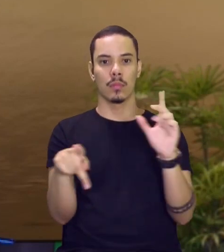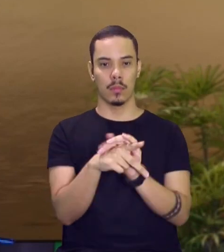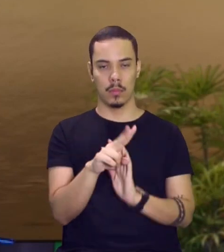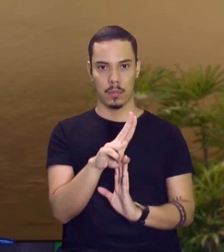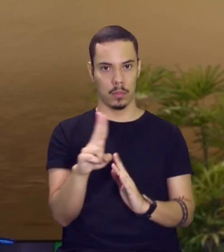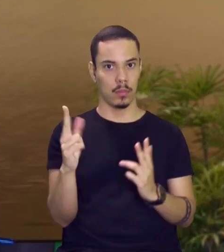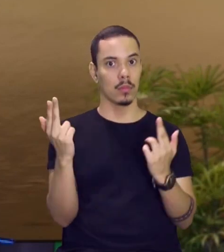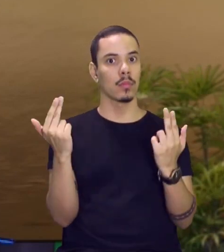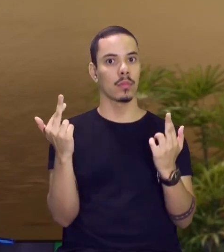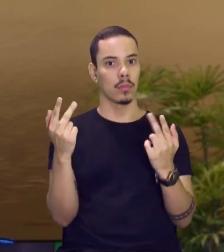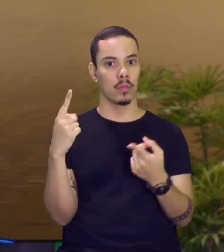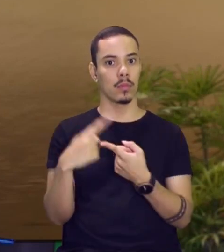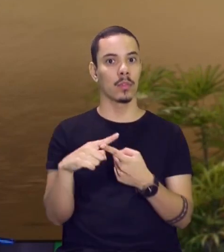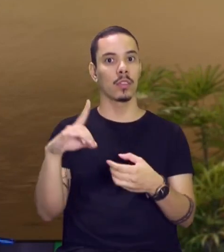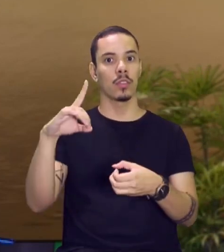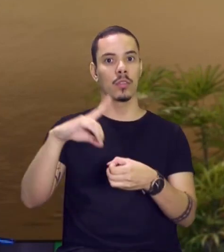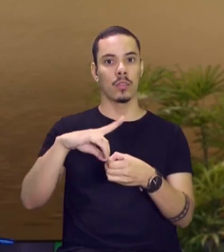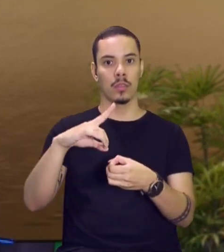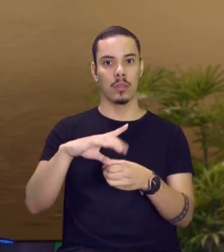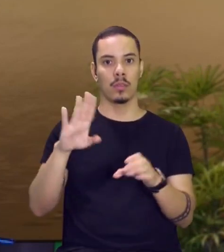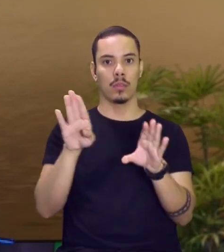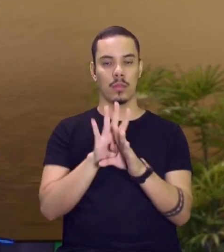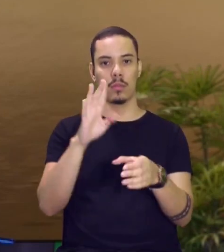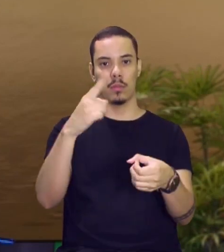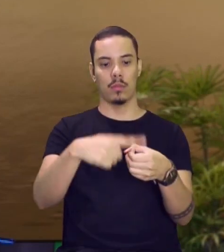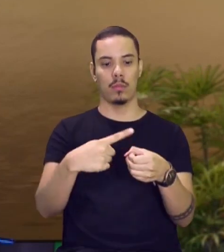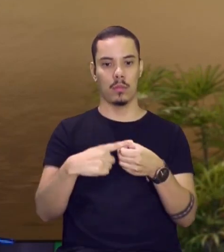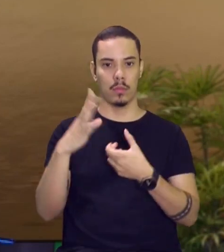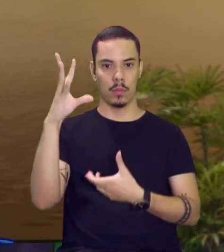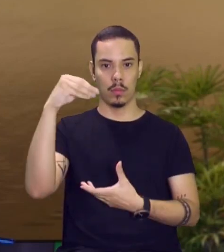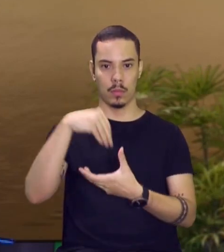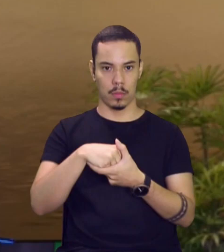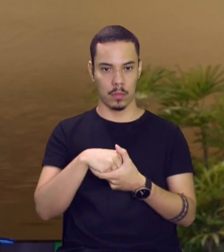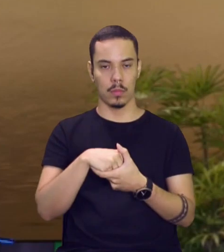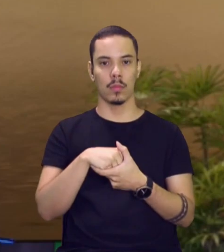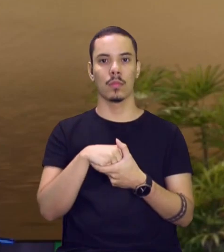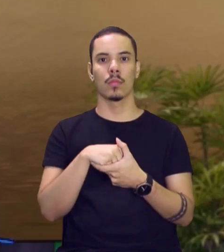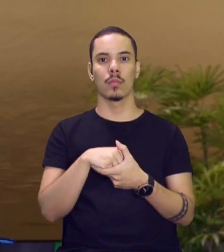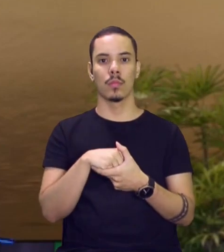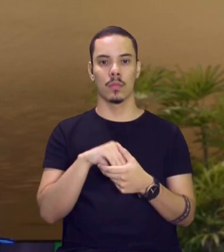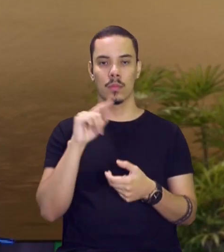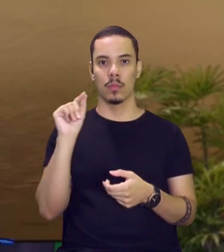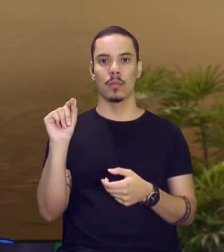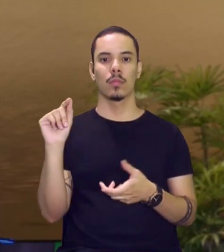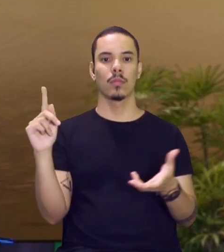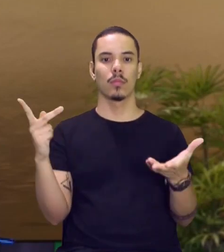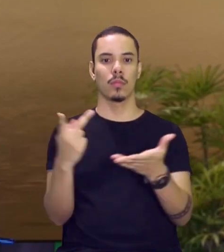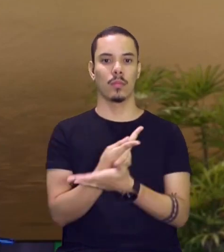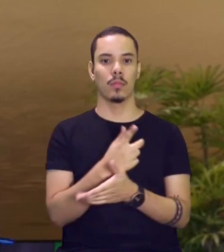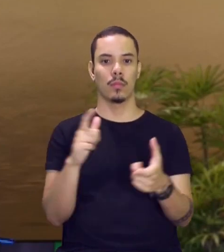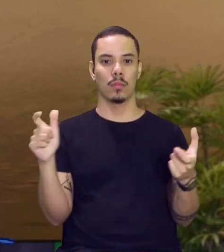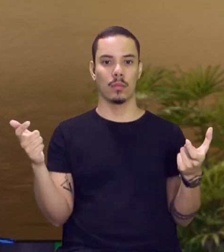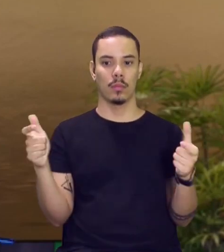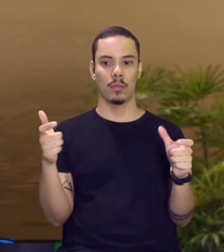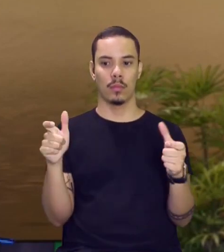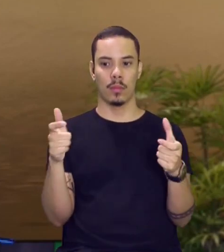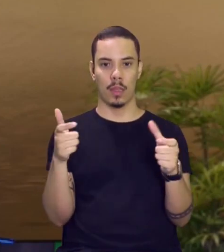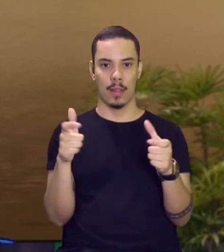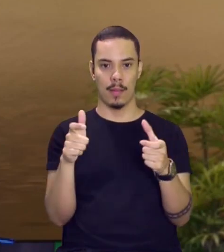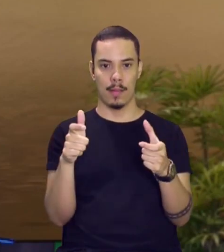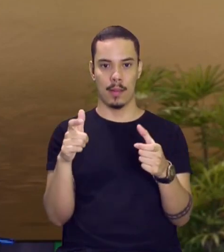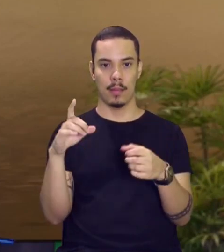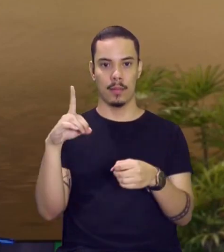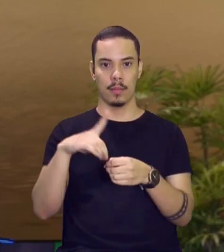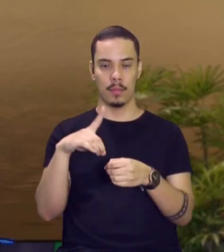Antônio, portanto lá era o distrito, era um município. Detalhe, esse município de Santo Antônio foi reduzido à categoria de